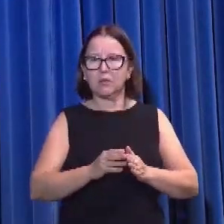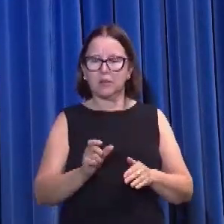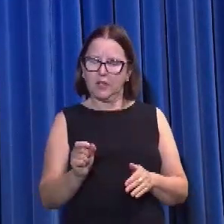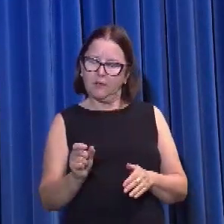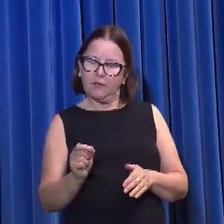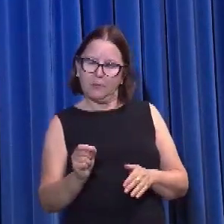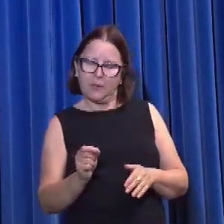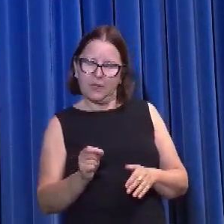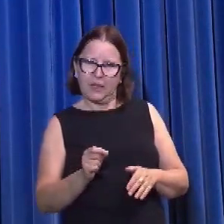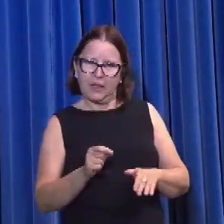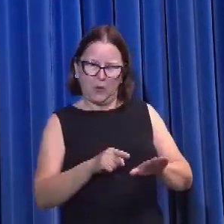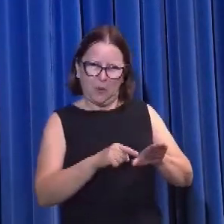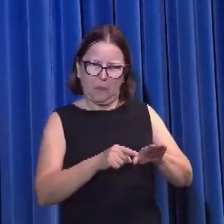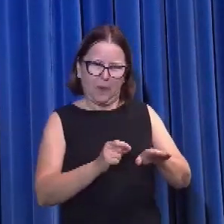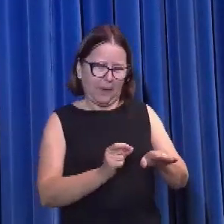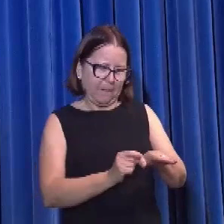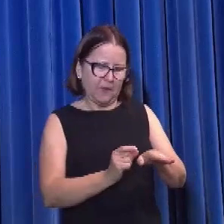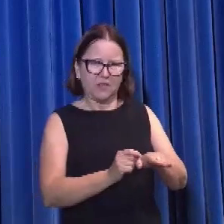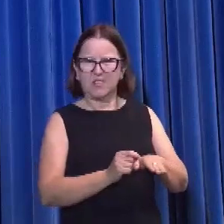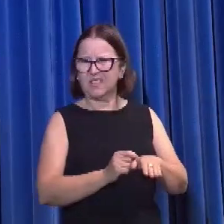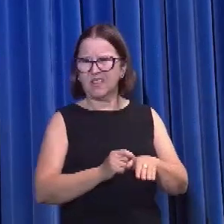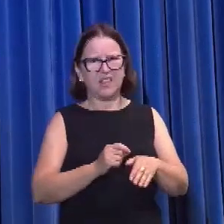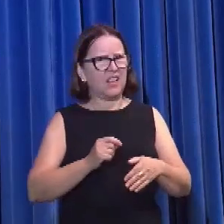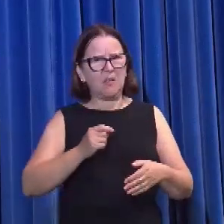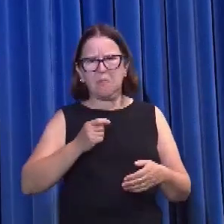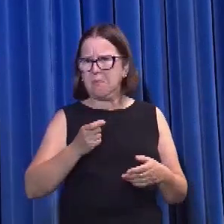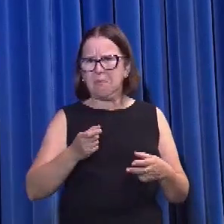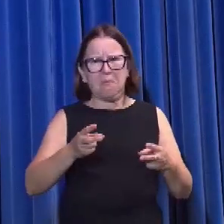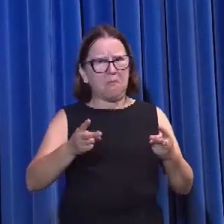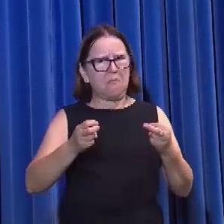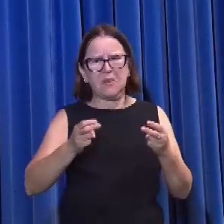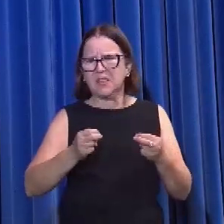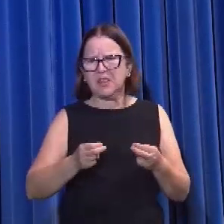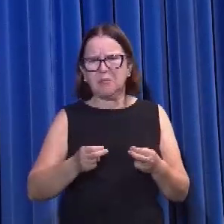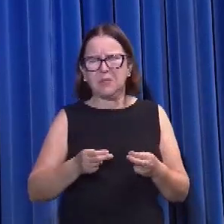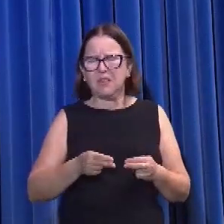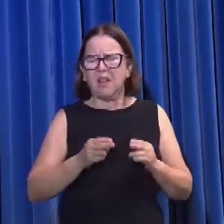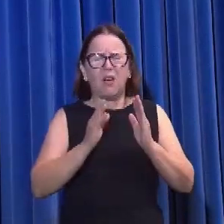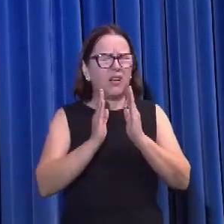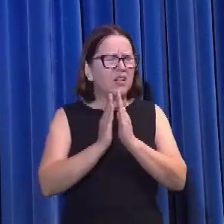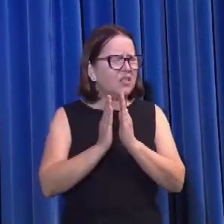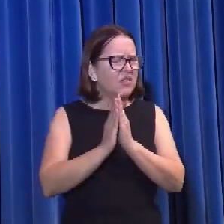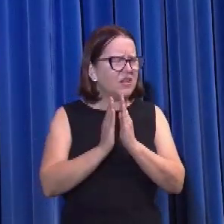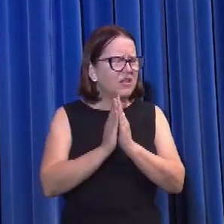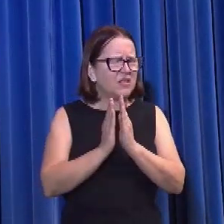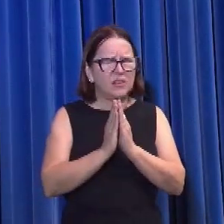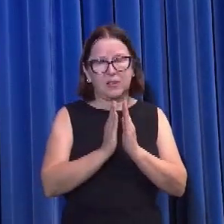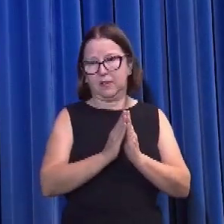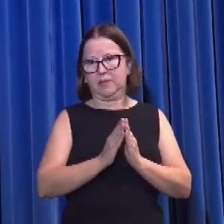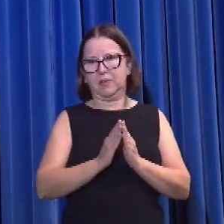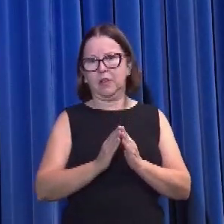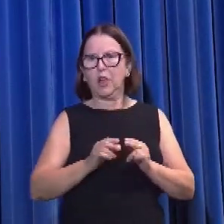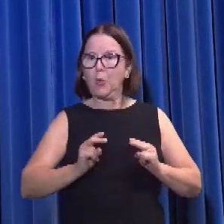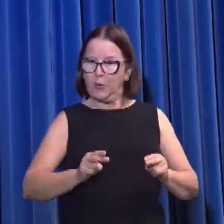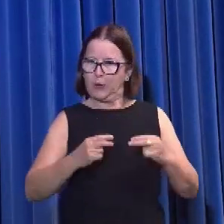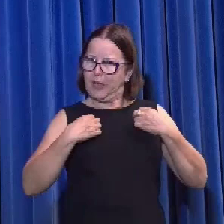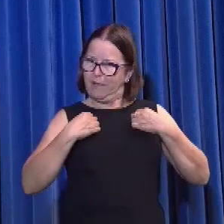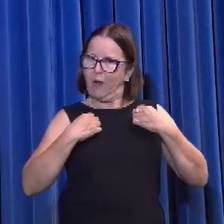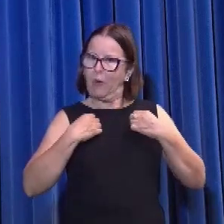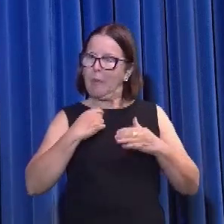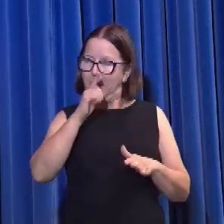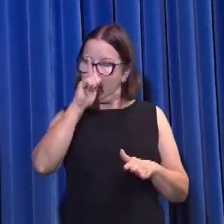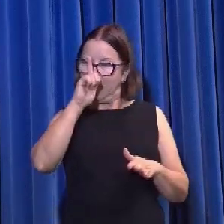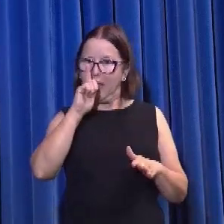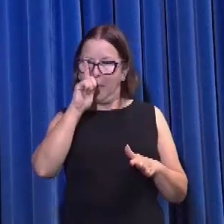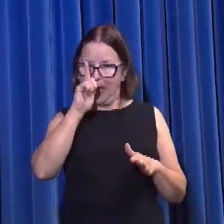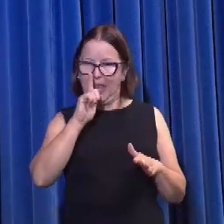Mas ele continuou de mantos amarelos. Ele não tirou os mantos amarelos dele. E um dia